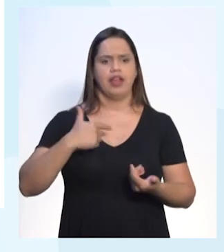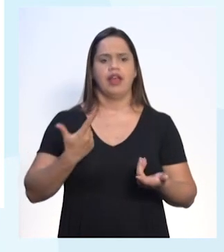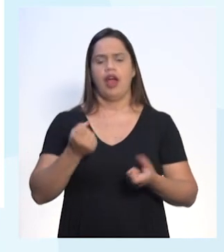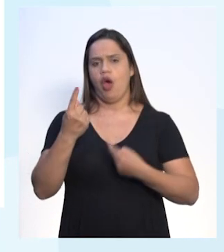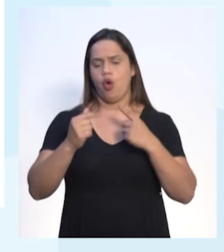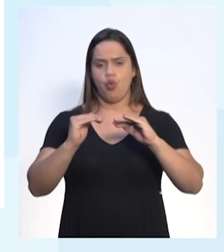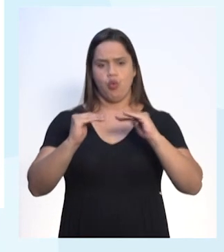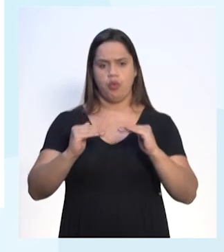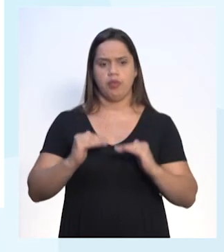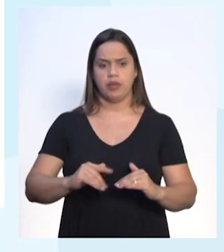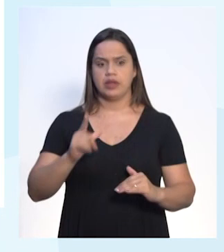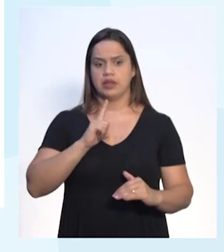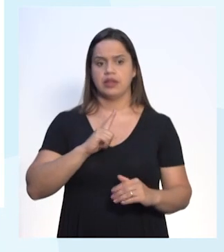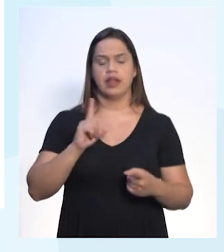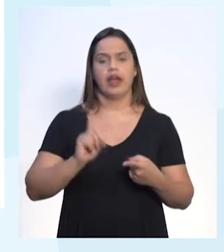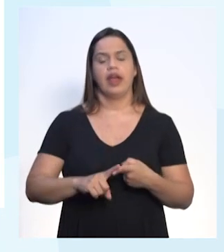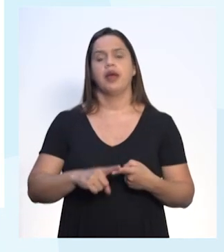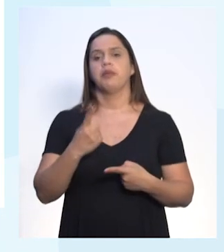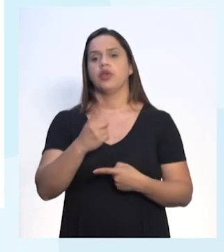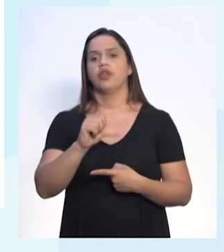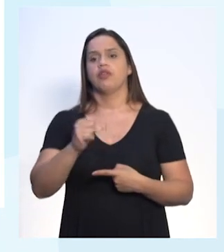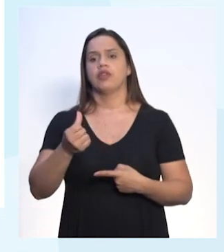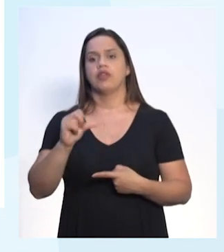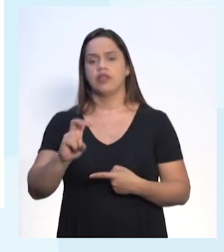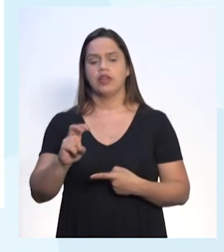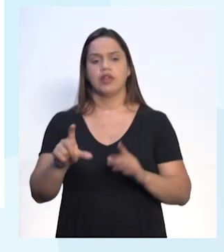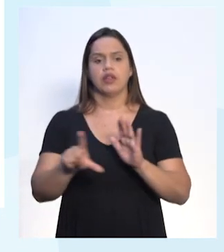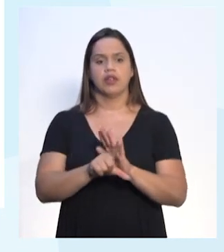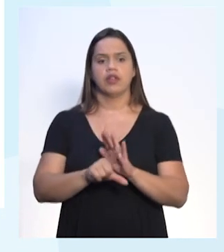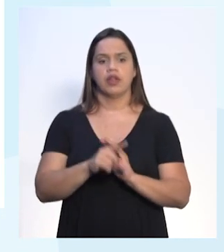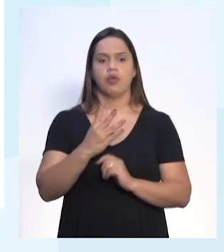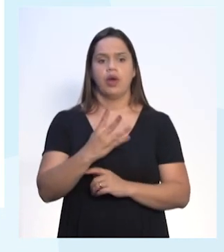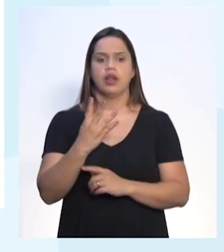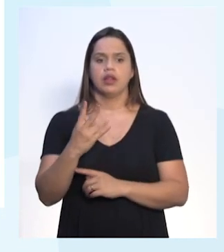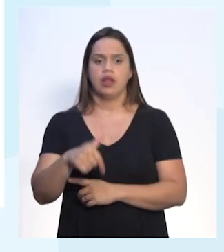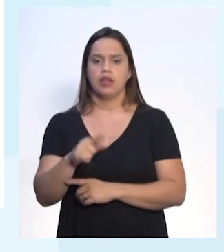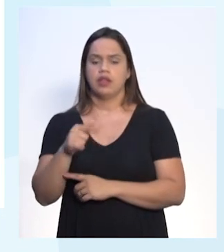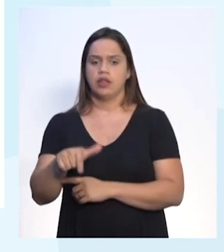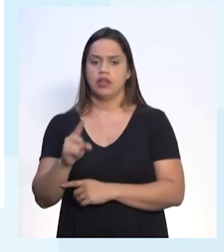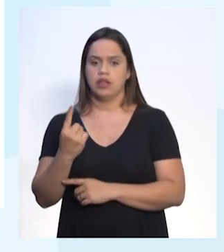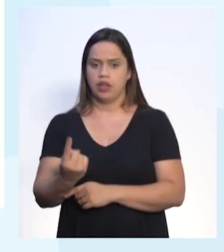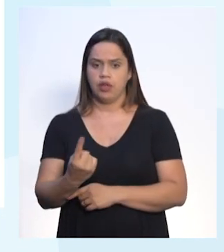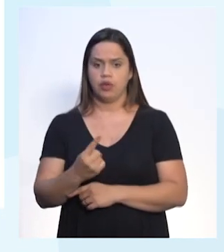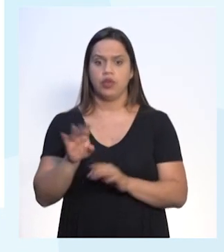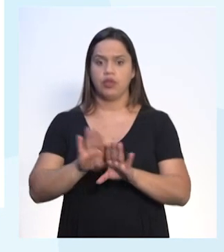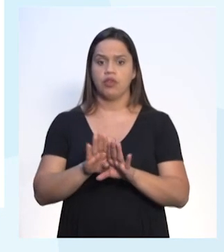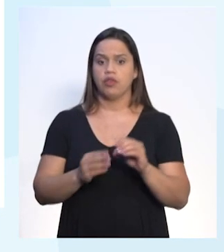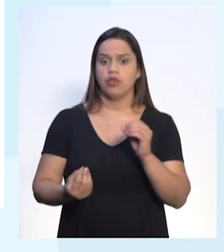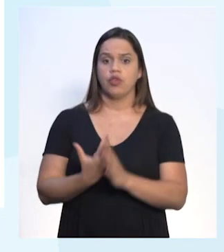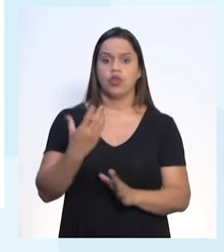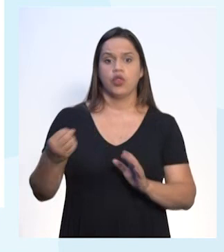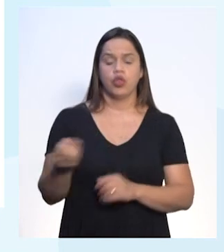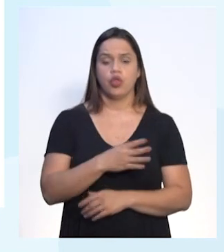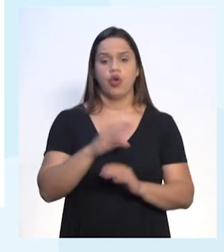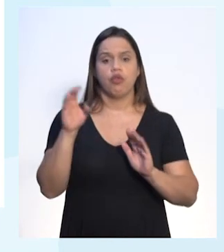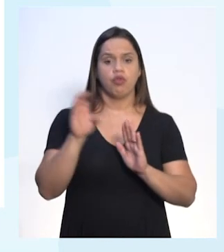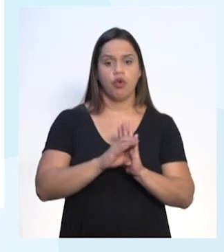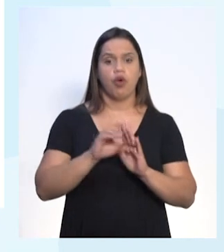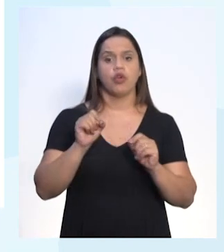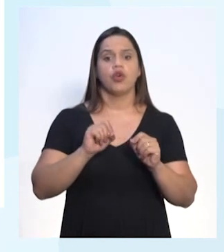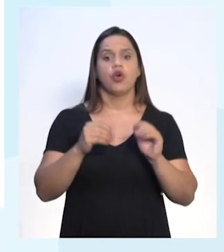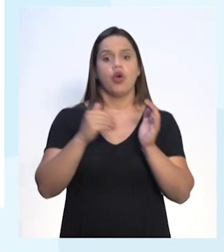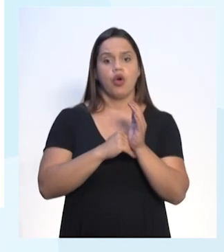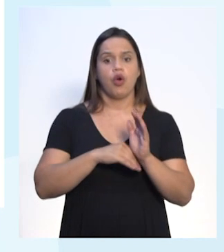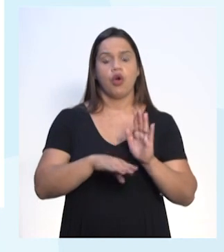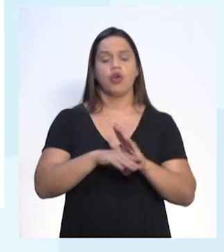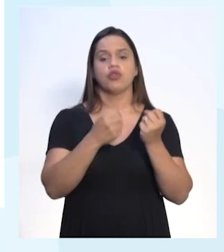delas aí. Então, desde aí de 1965, a Lei 4771 institui o novo Código Florestal Brasileiro. Então,